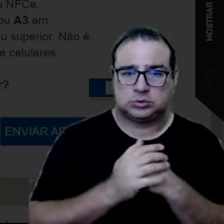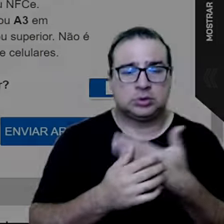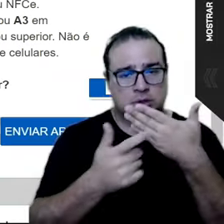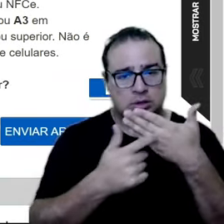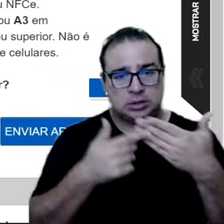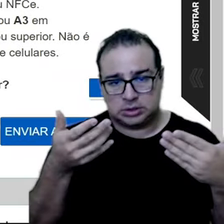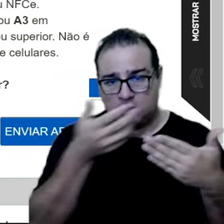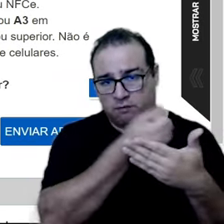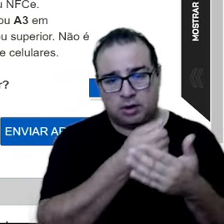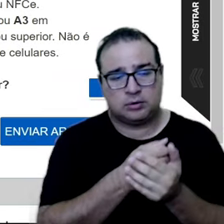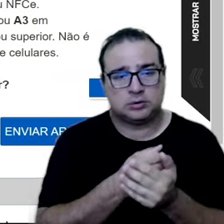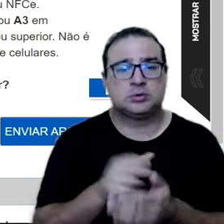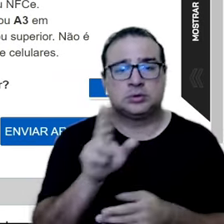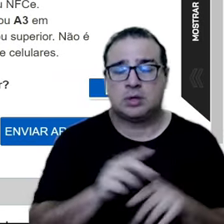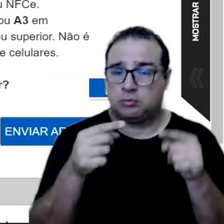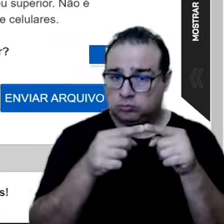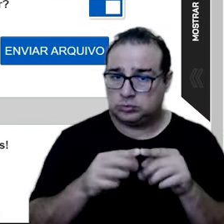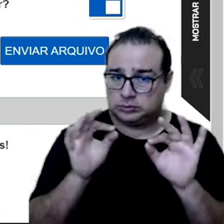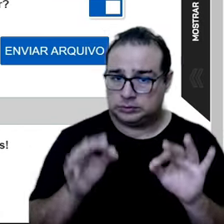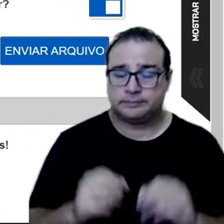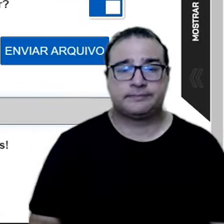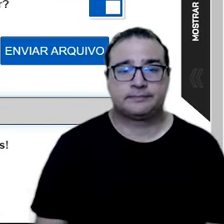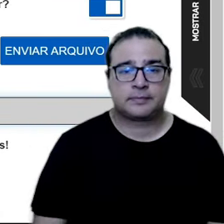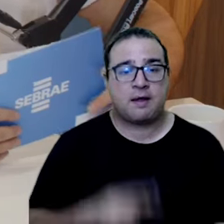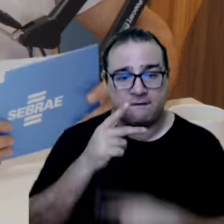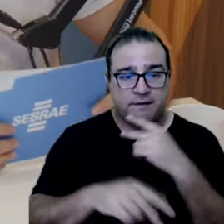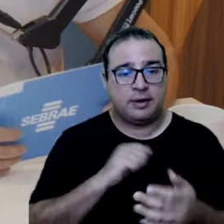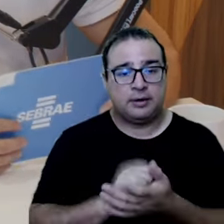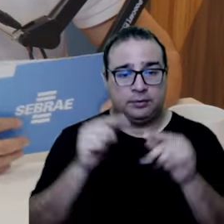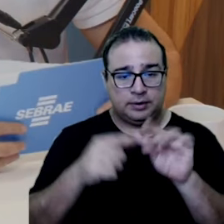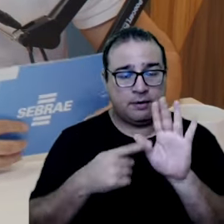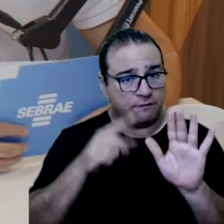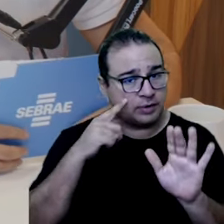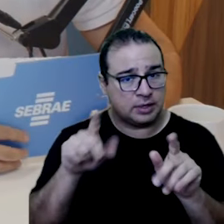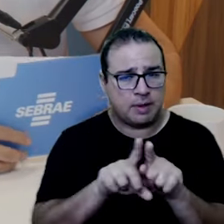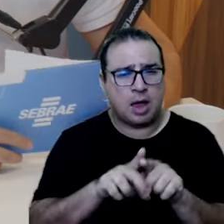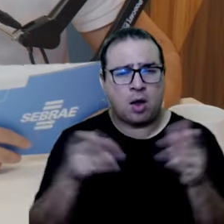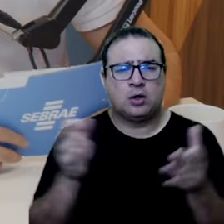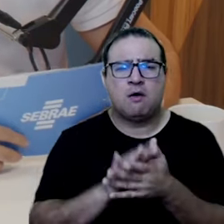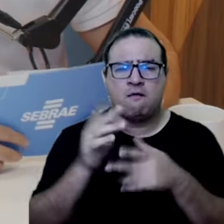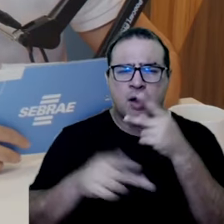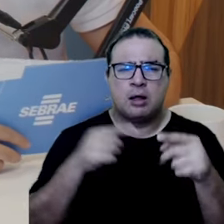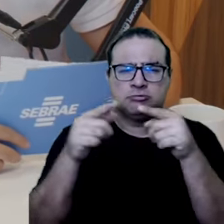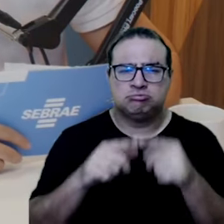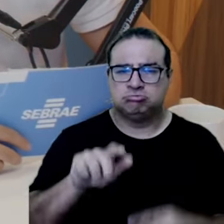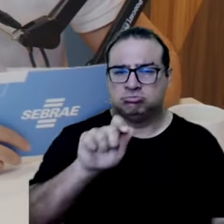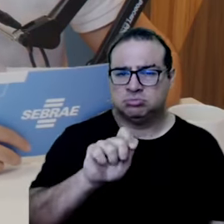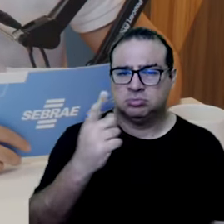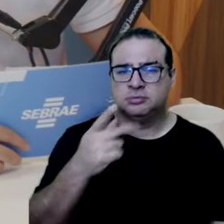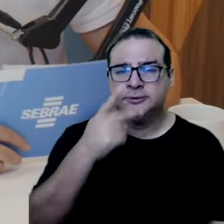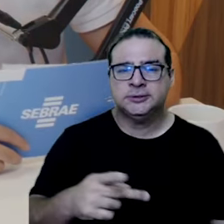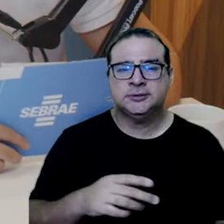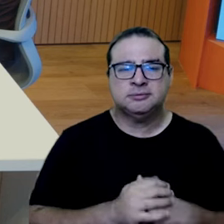clique em salvar aproveitando o gancho uhum estamos falando de certificado eu tô vendo ali que por enquanto só tá falando de certificado a1 e